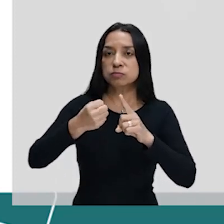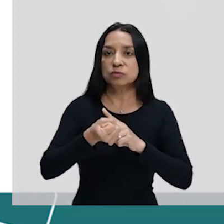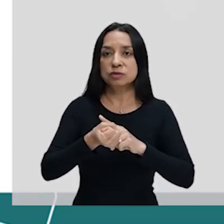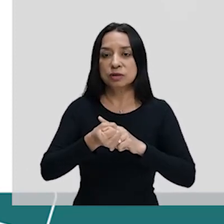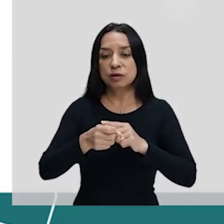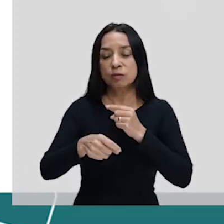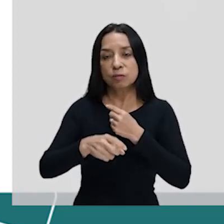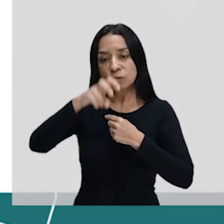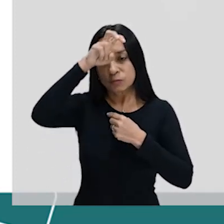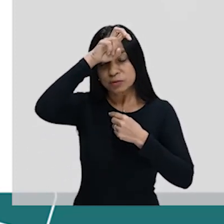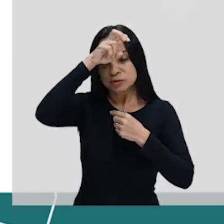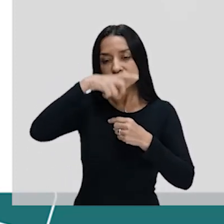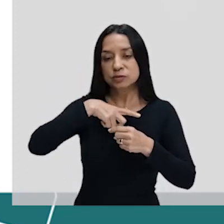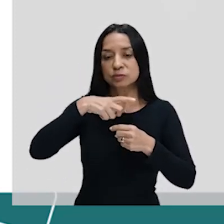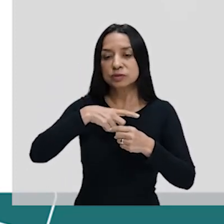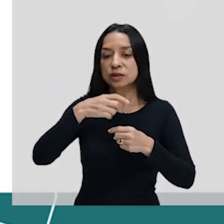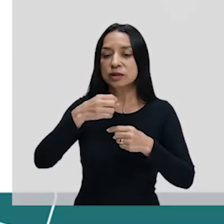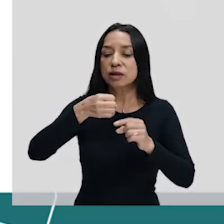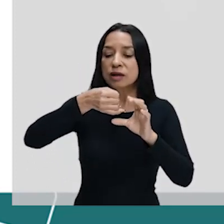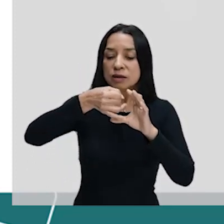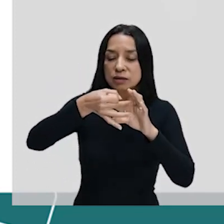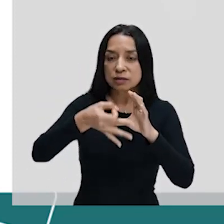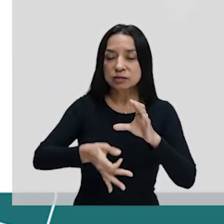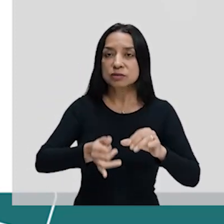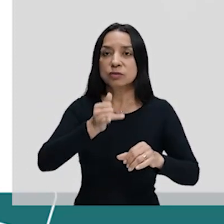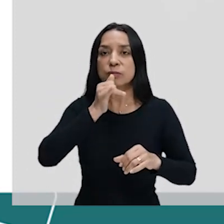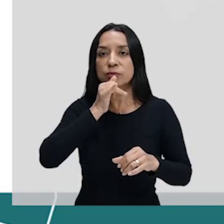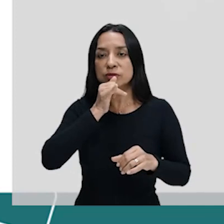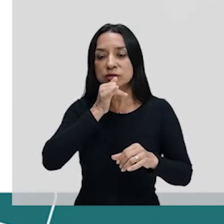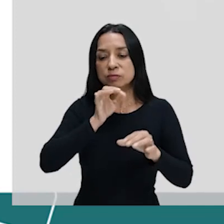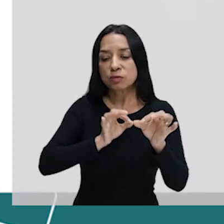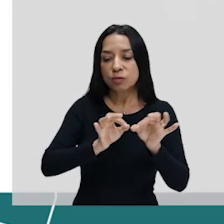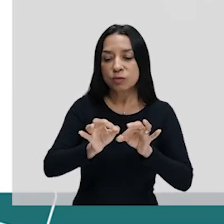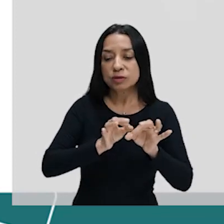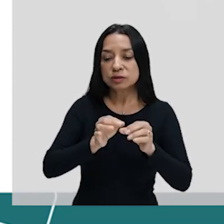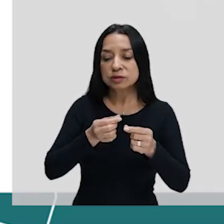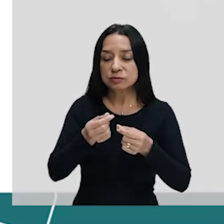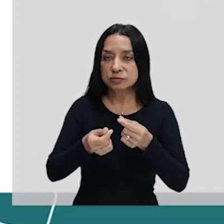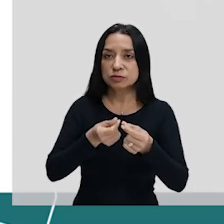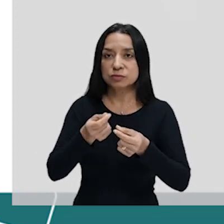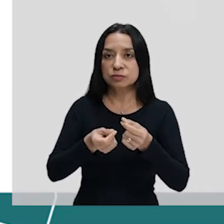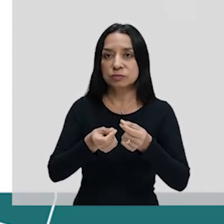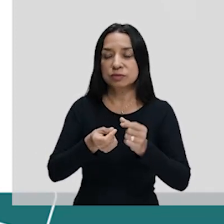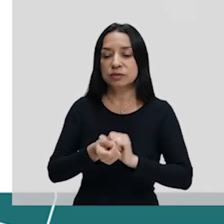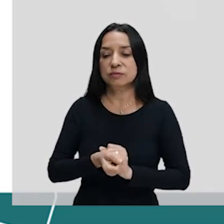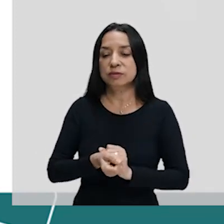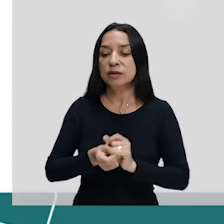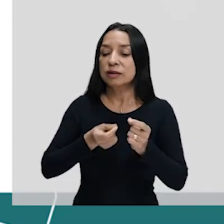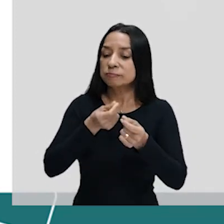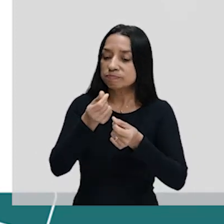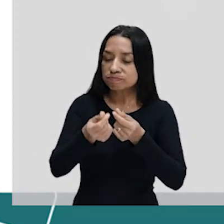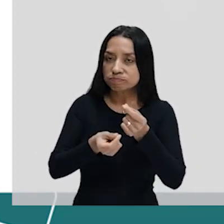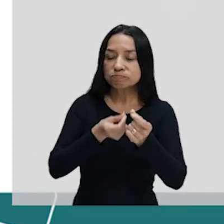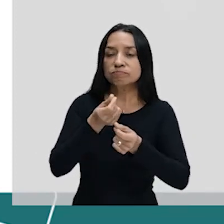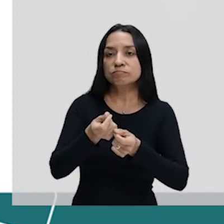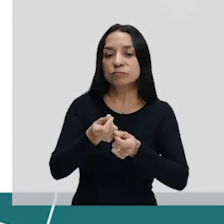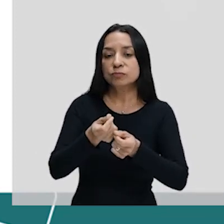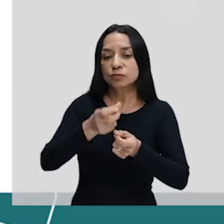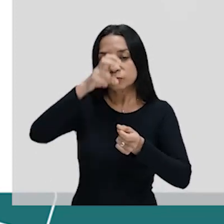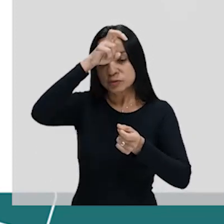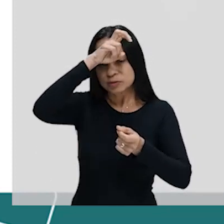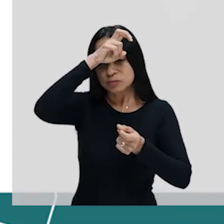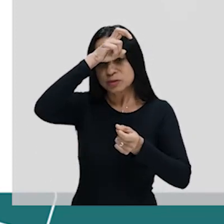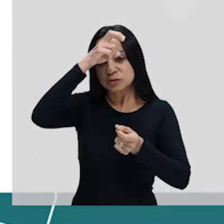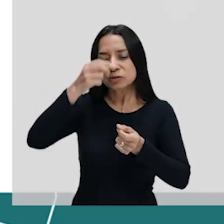ele vai ter as seguintes características. Por exemplo, organização econômica. A economia do Egito Antigo era